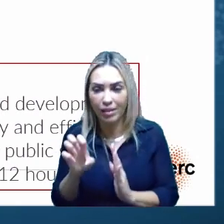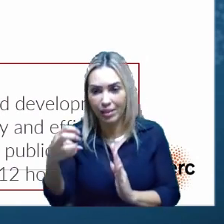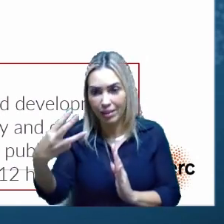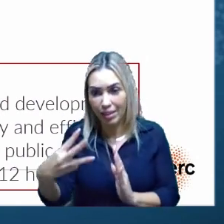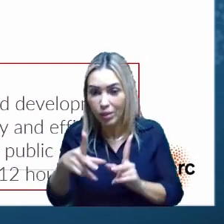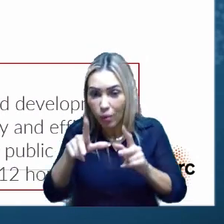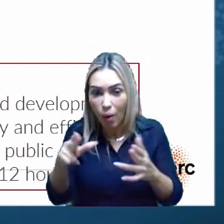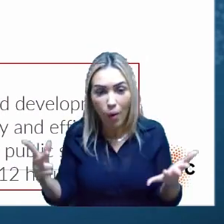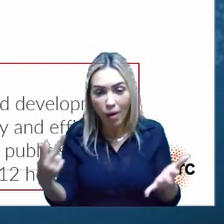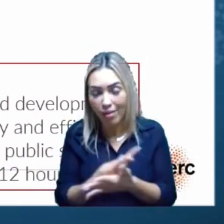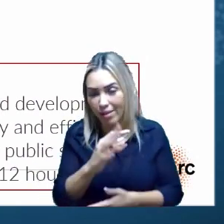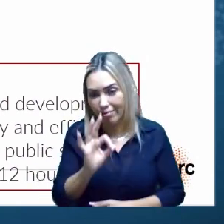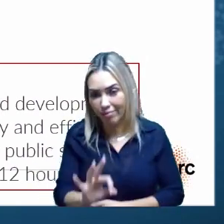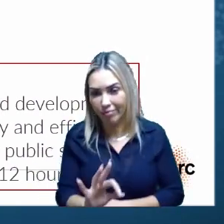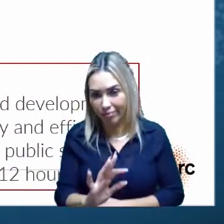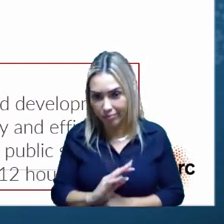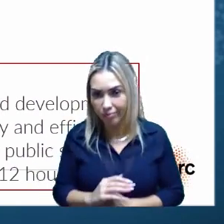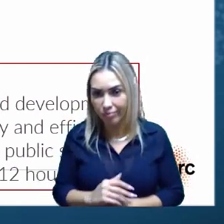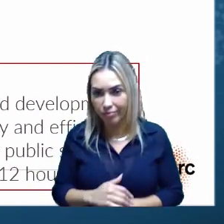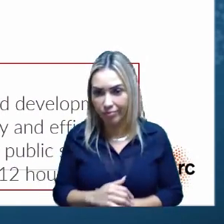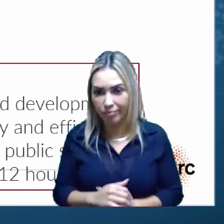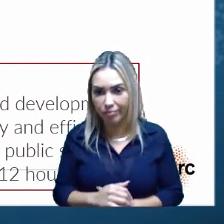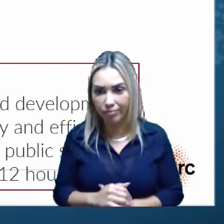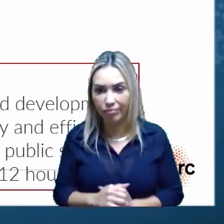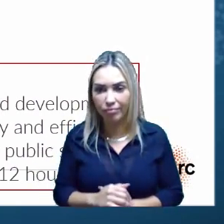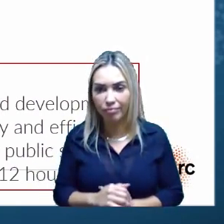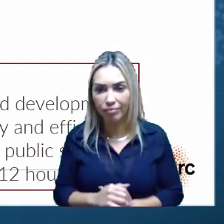exatamente isso que aconteceu. E nós tivemos